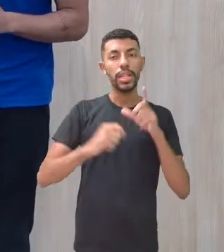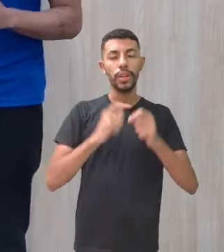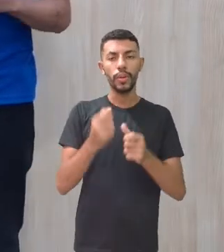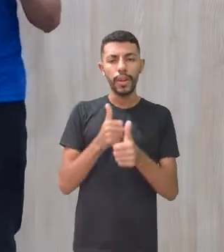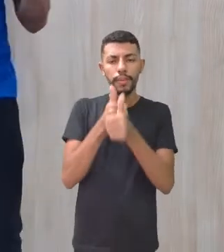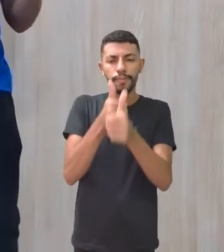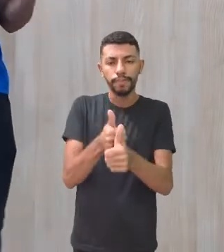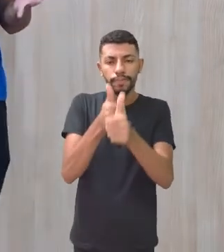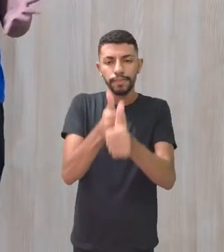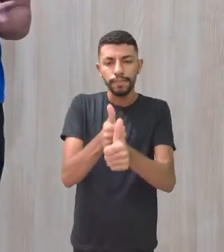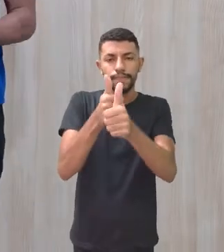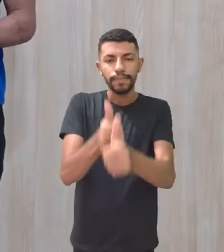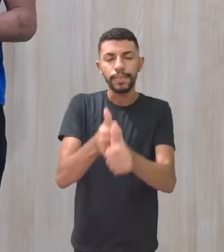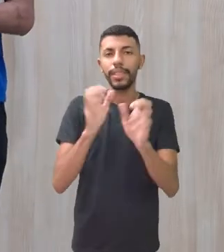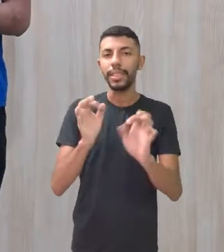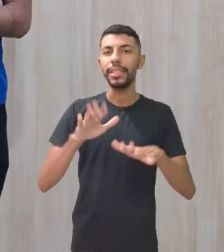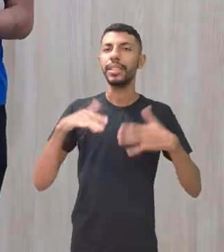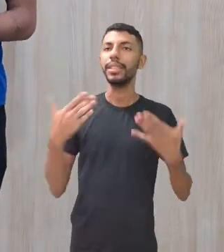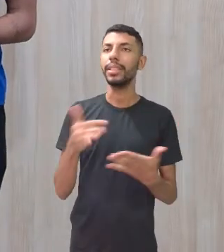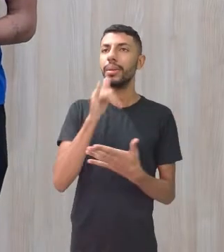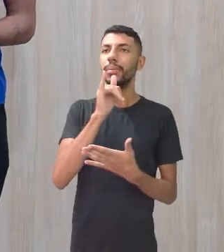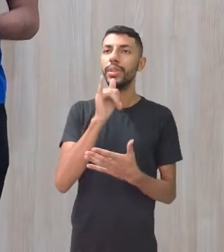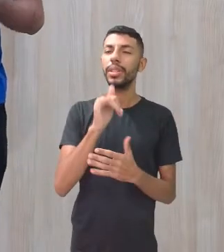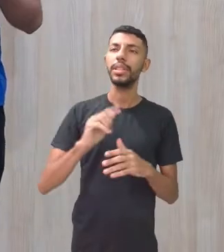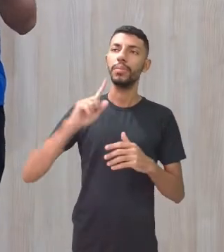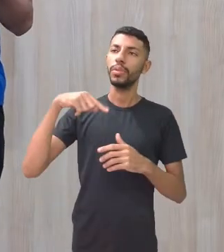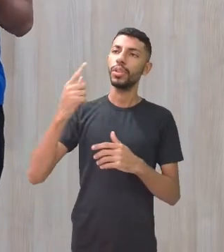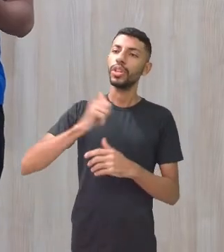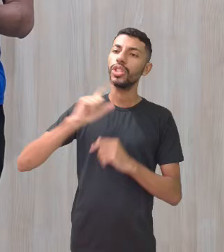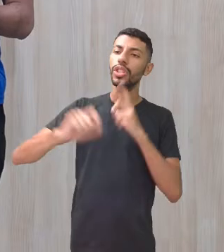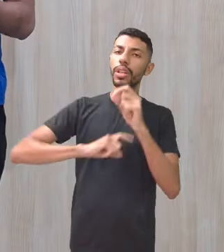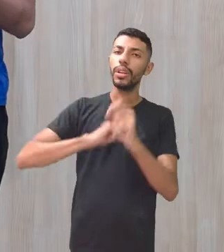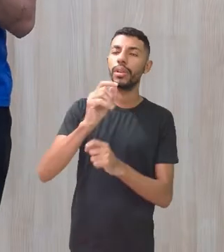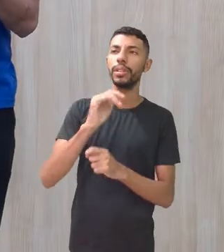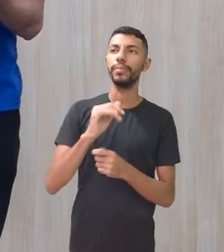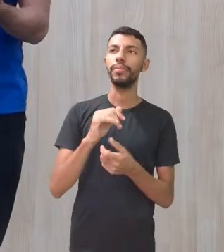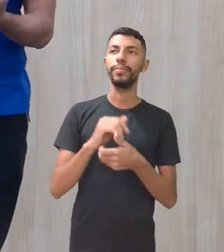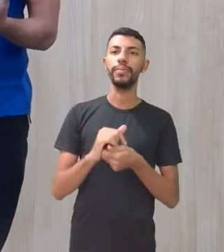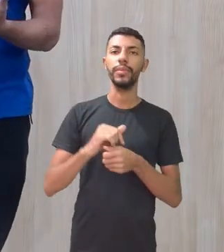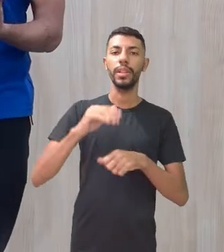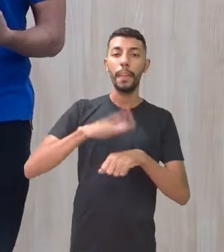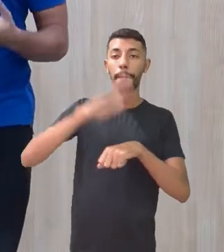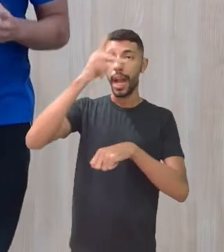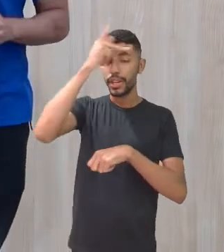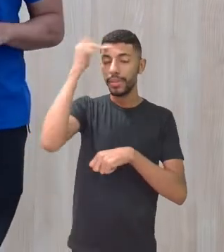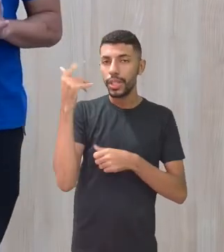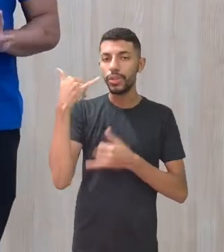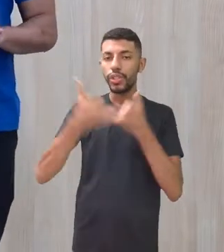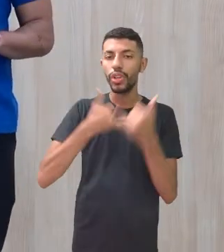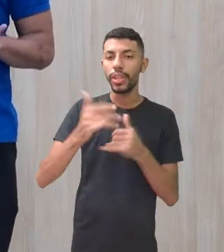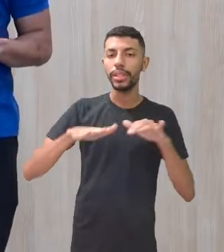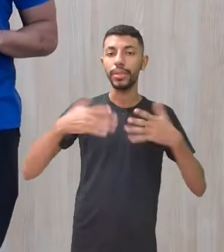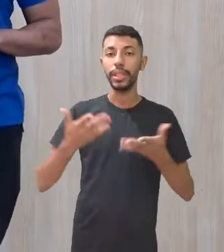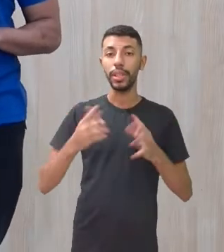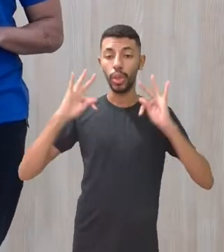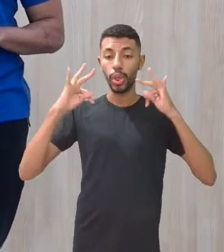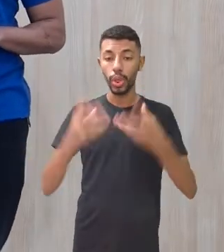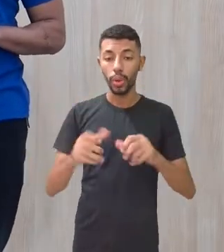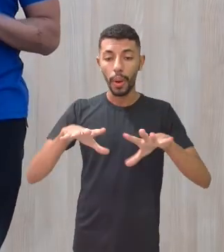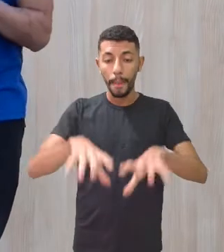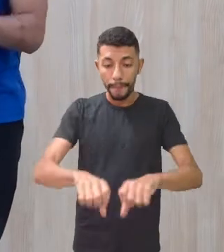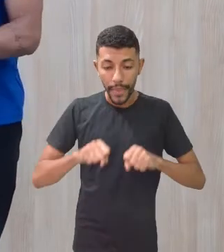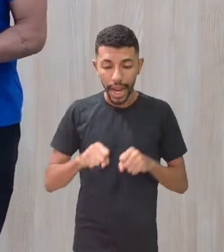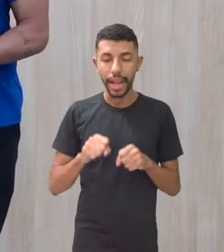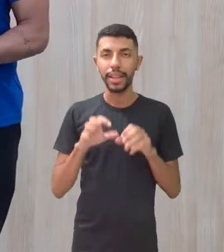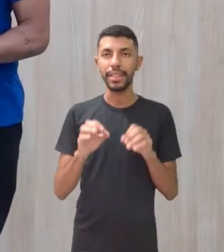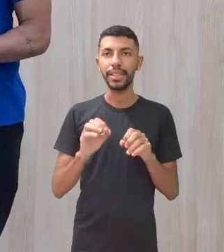Então, como o Cláudia estava dizendo, quando a gente tem ali mais gente jogando, então todo mundo vai pegar e não vai sobrar pedra.